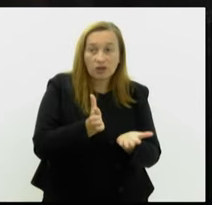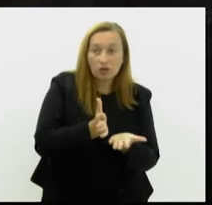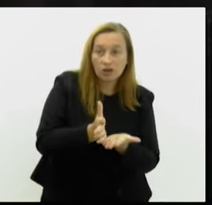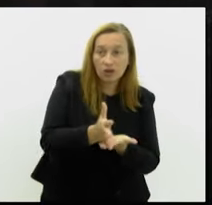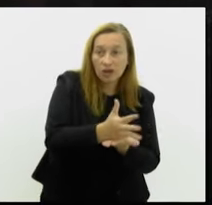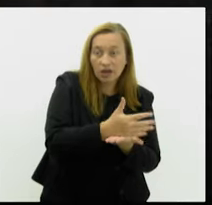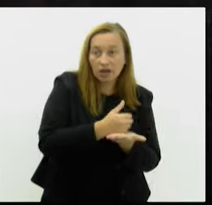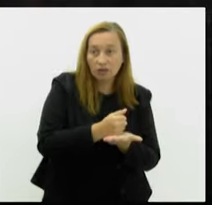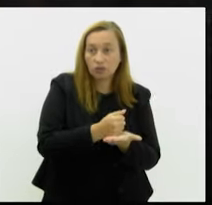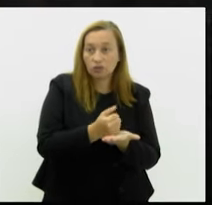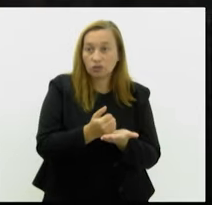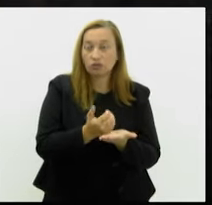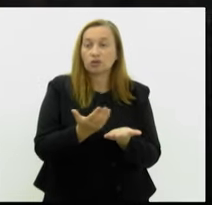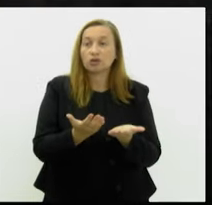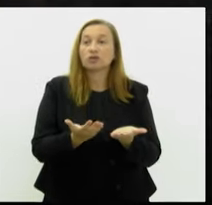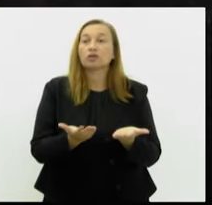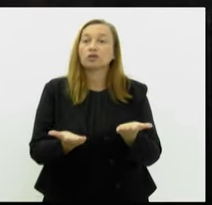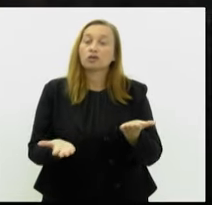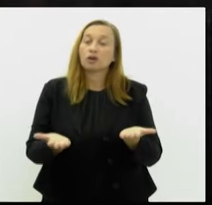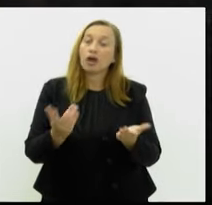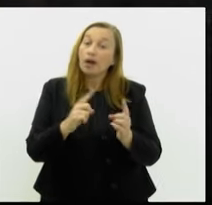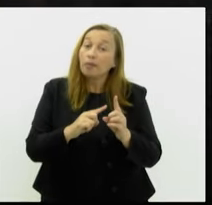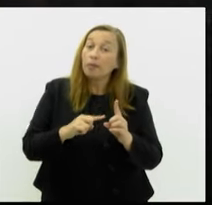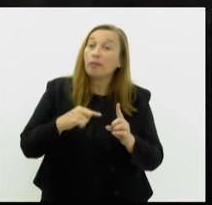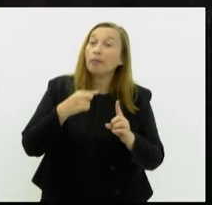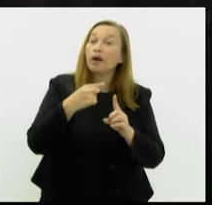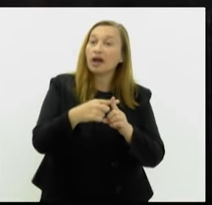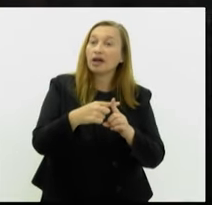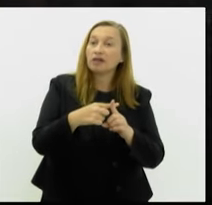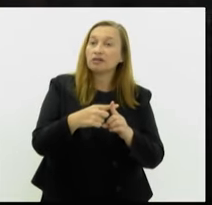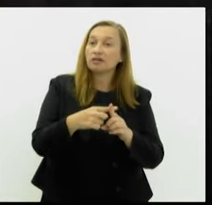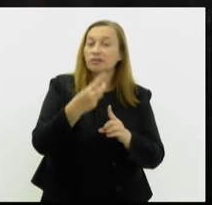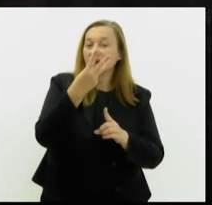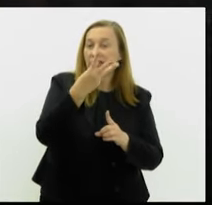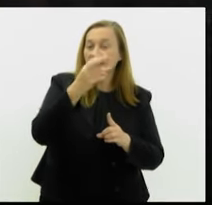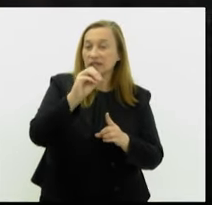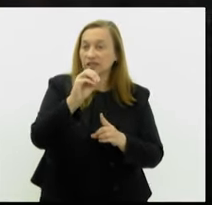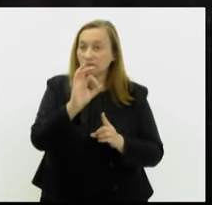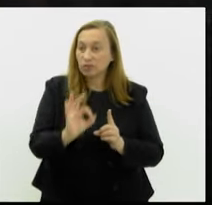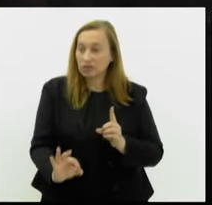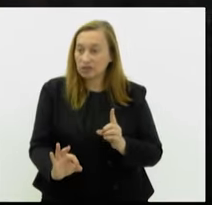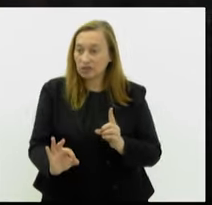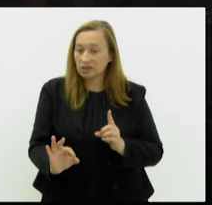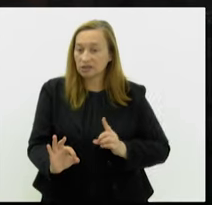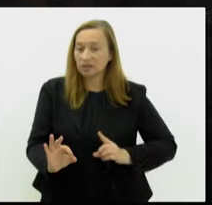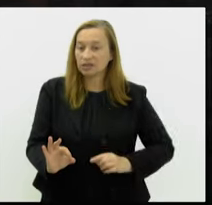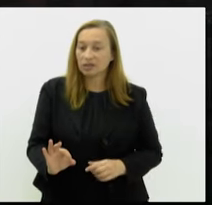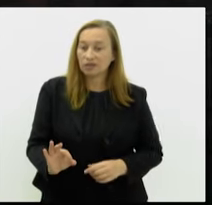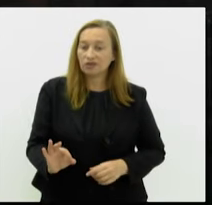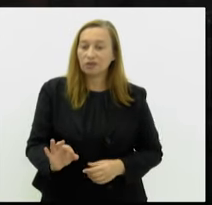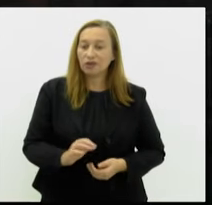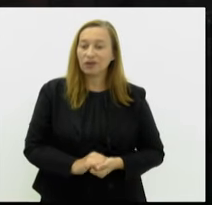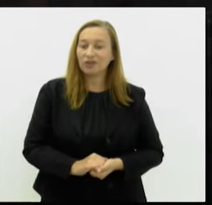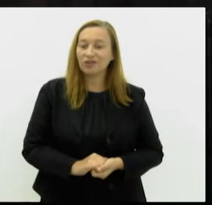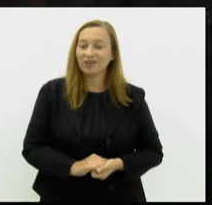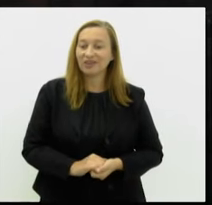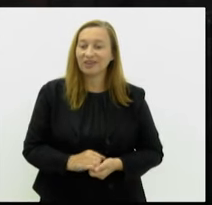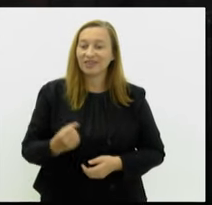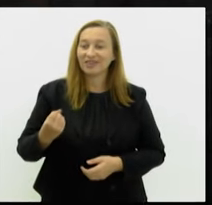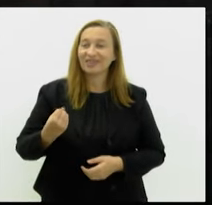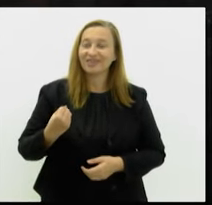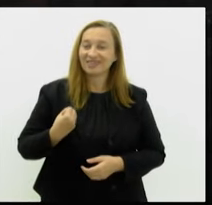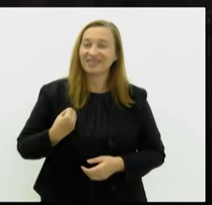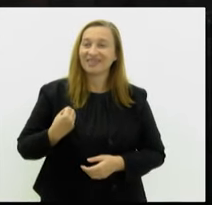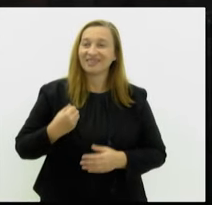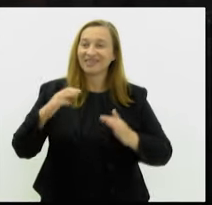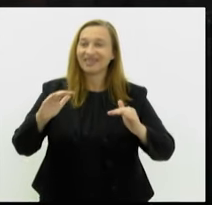maior. Se arrecadou a mais, você pega 30% do crescimento e vai para o Fundo Soberano.